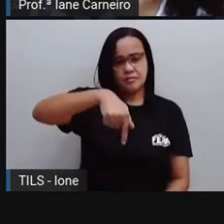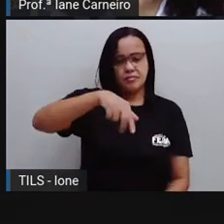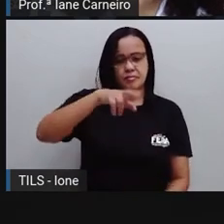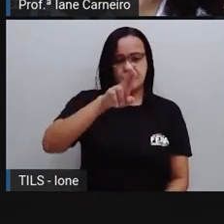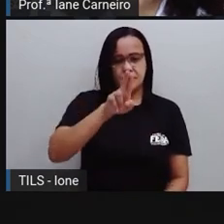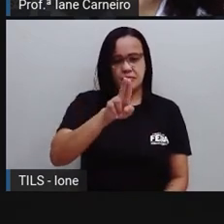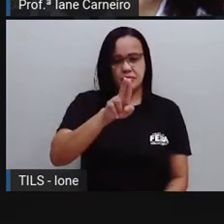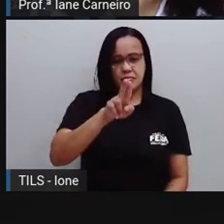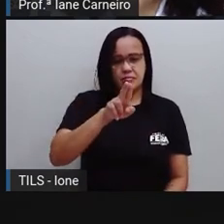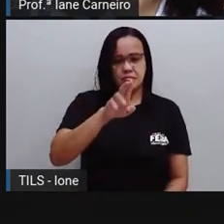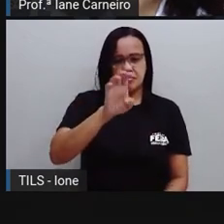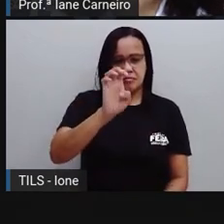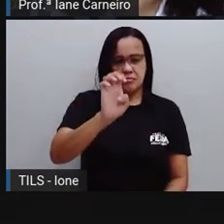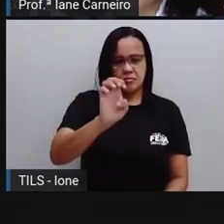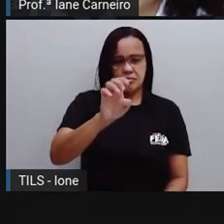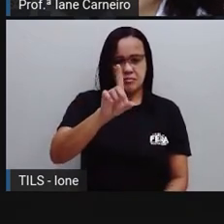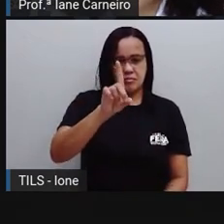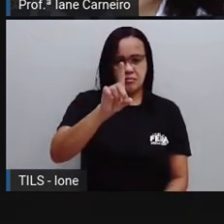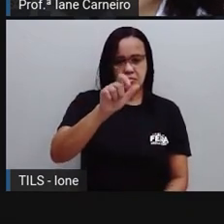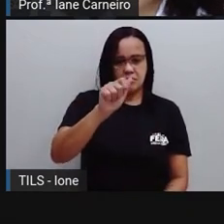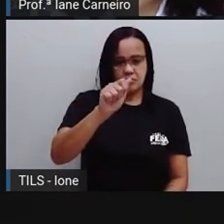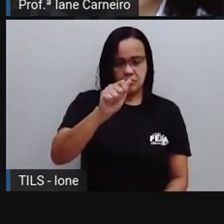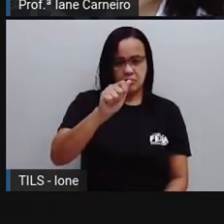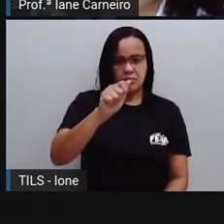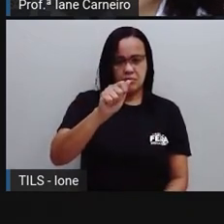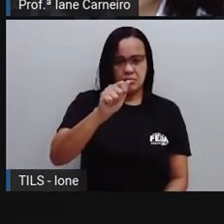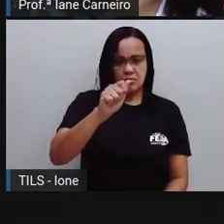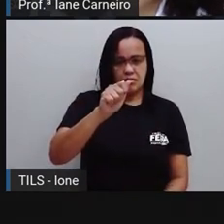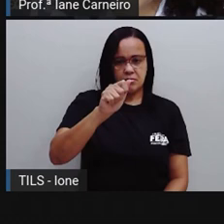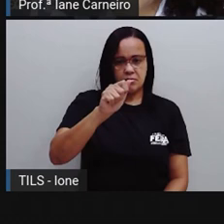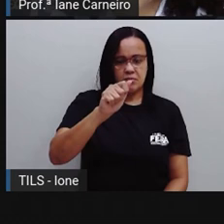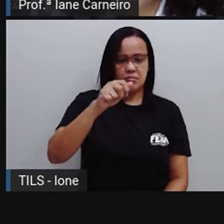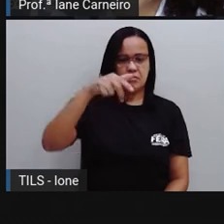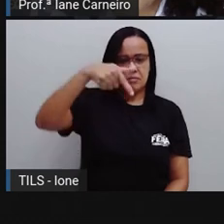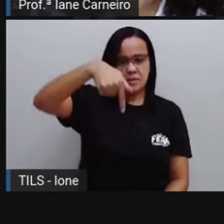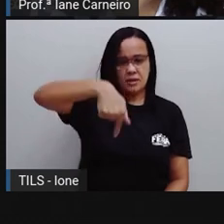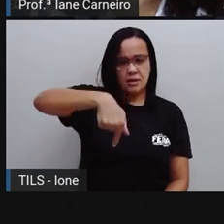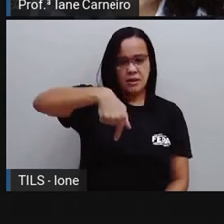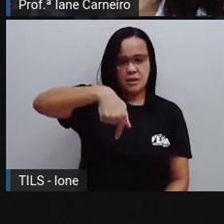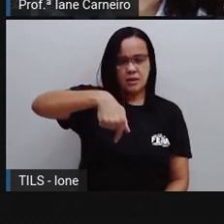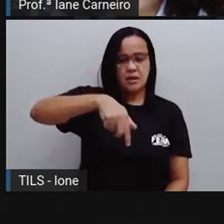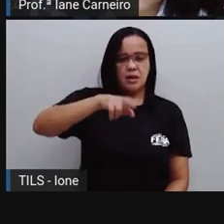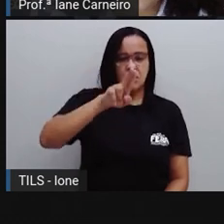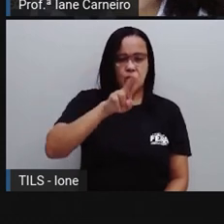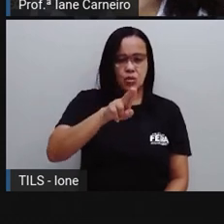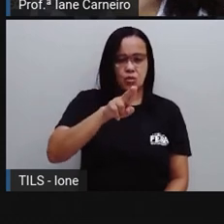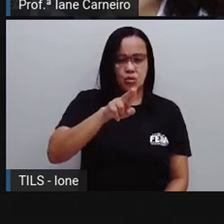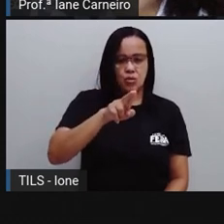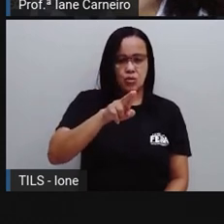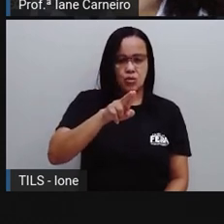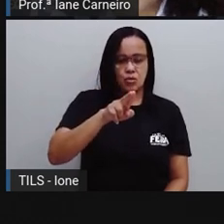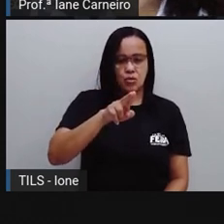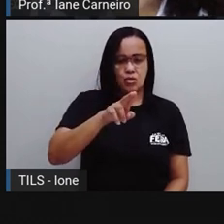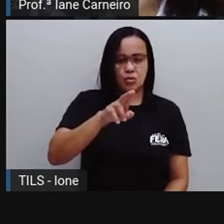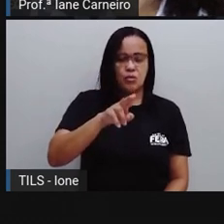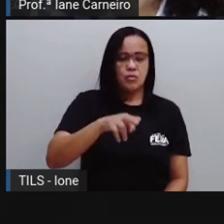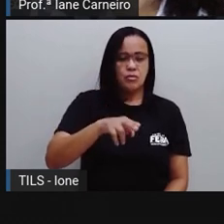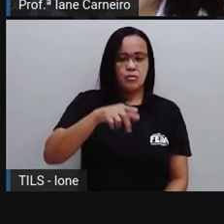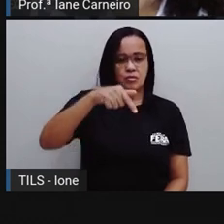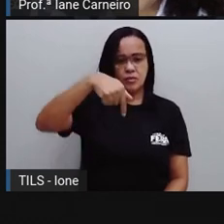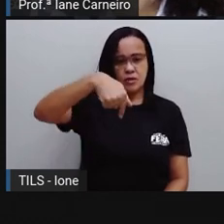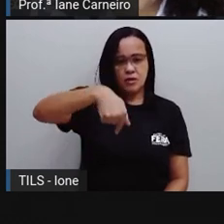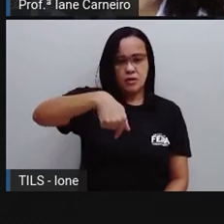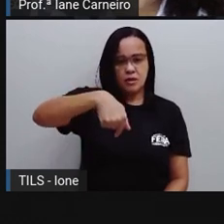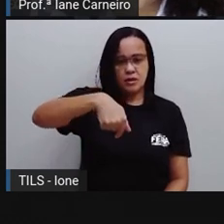queda tu quer é da hora igual a do quero né ó quero